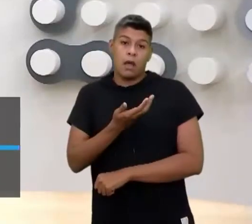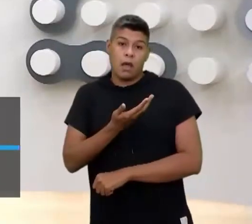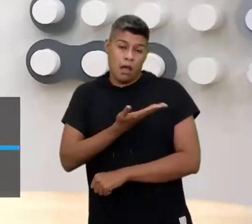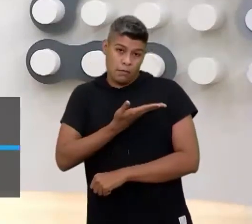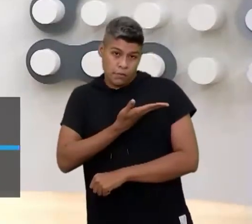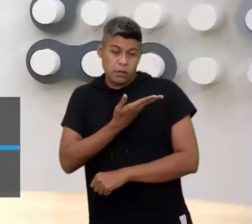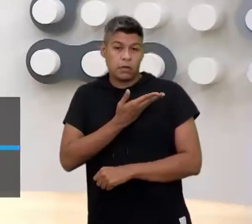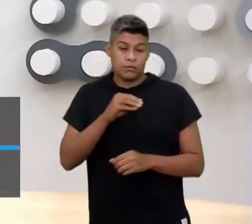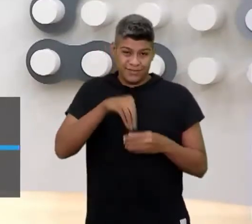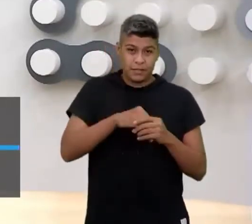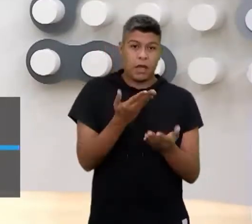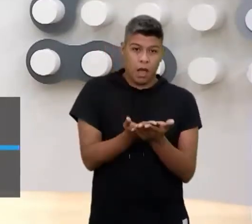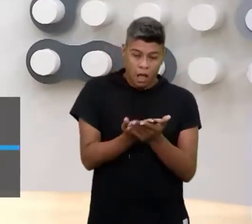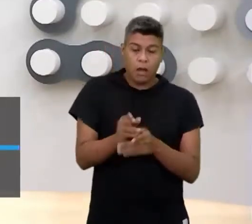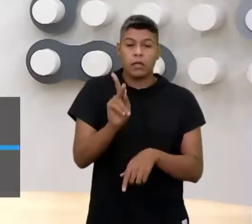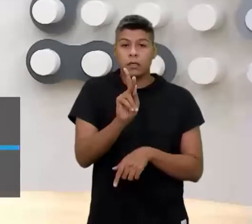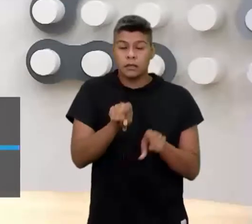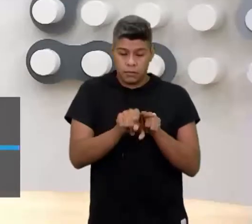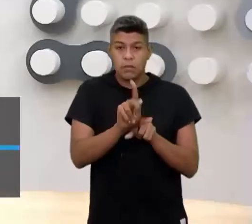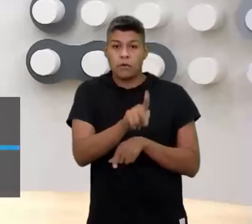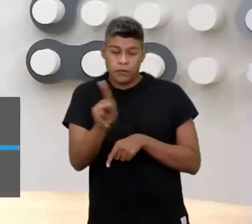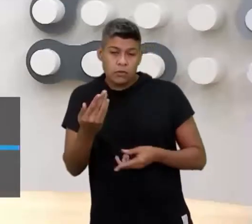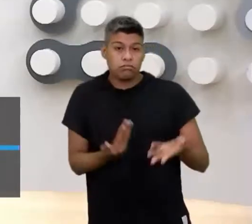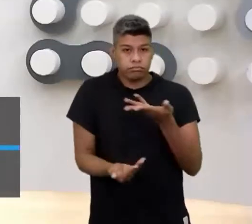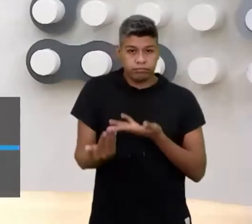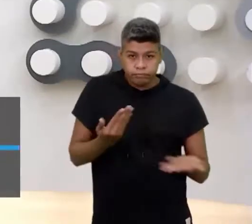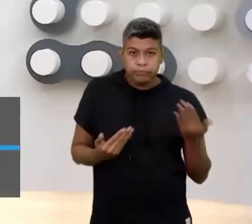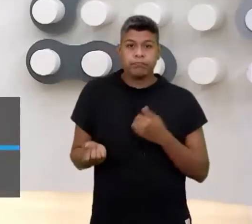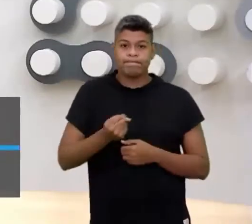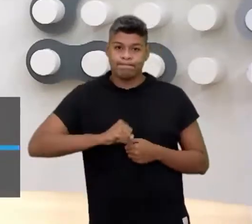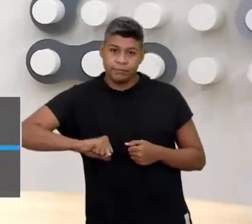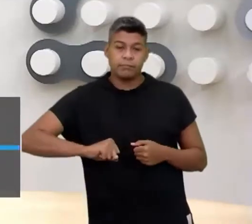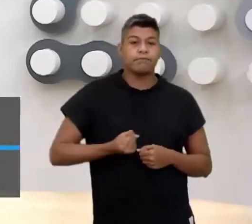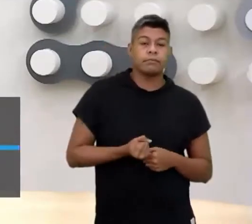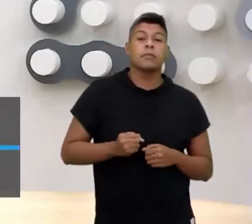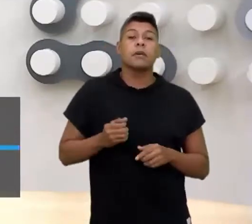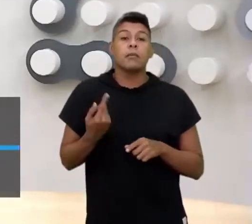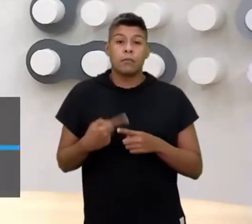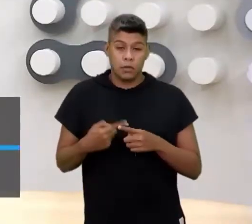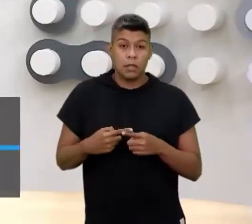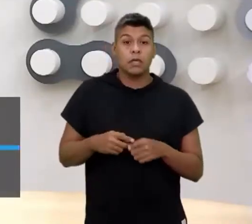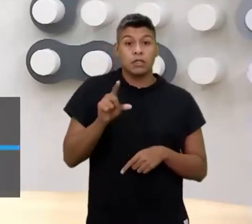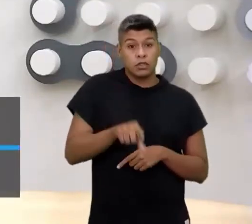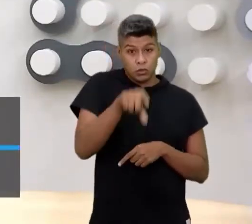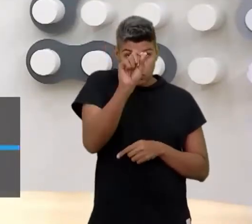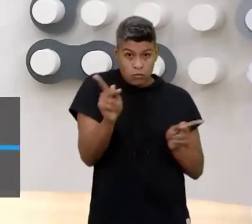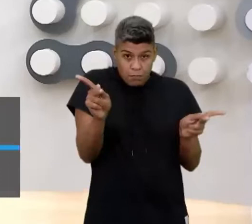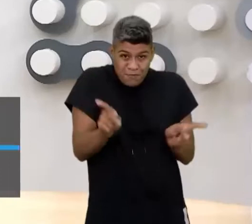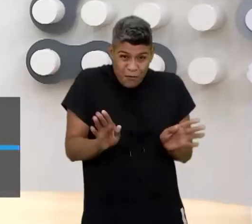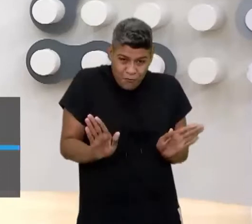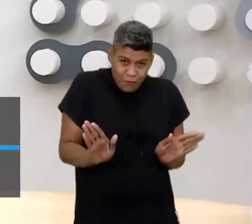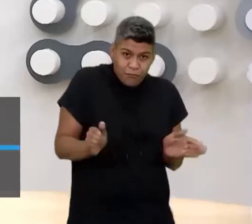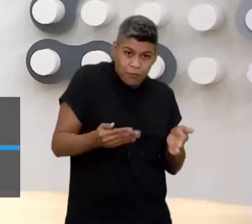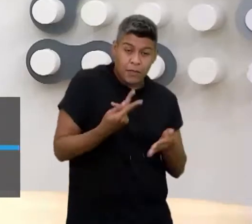sala de aula e para os professores e enriqueçam esse debate. Por quê? Eu escolhi um povo bem específico, que